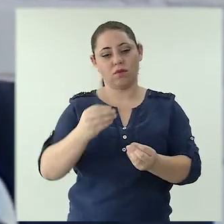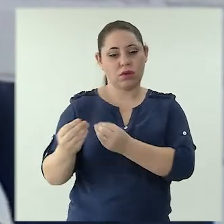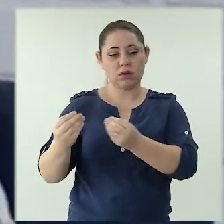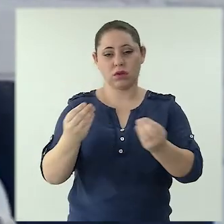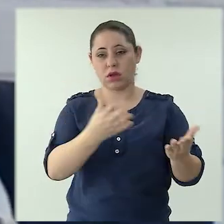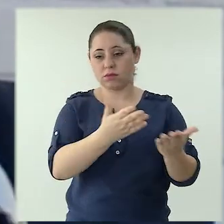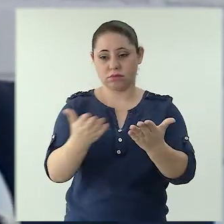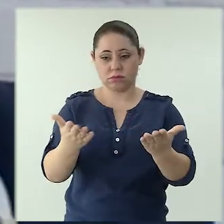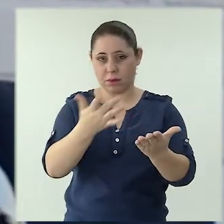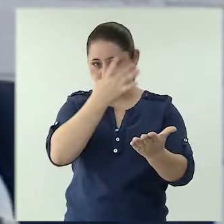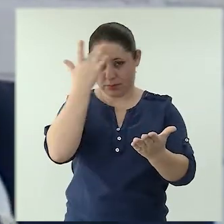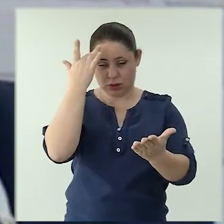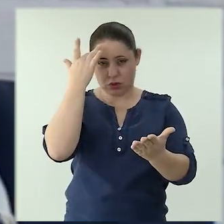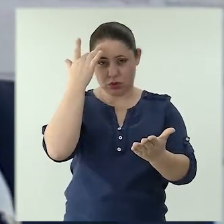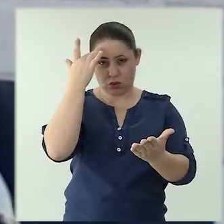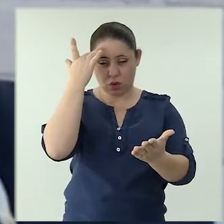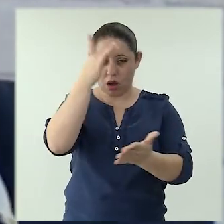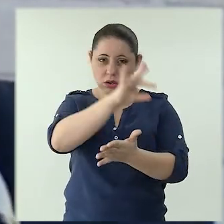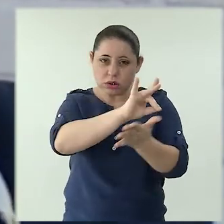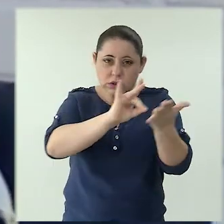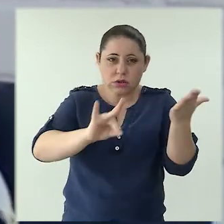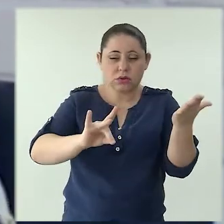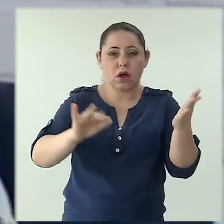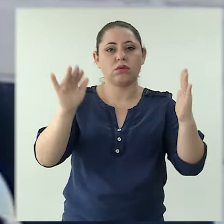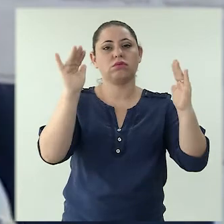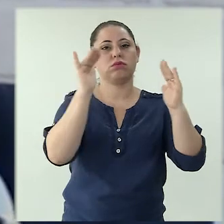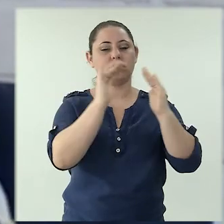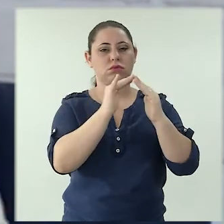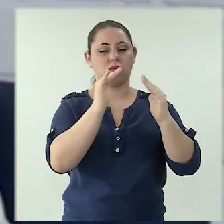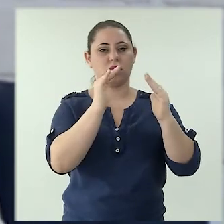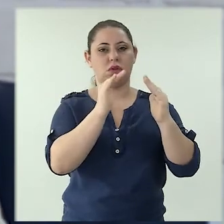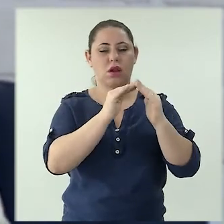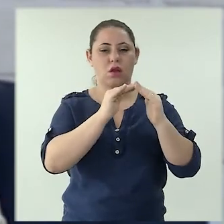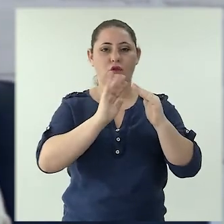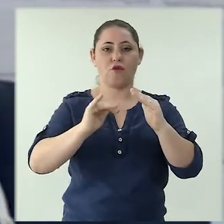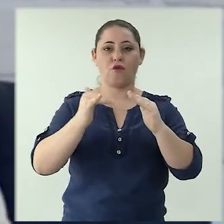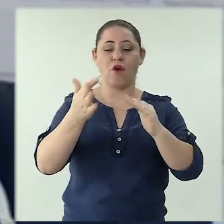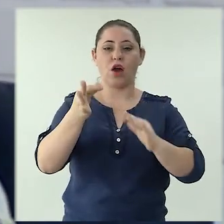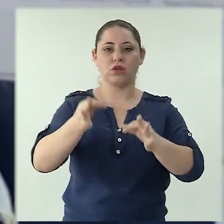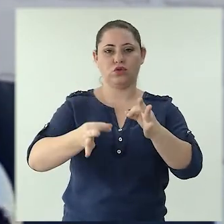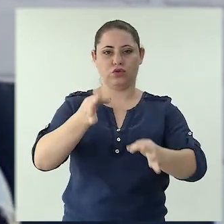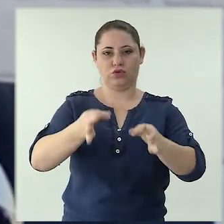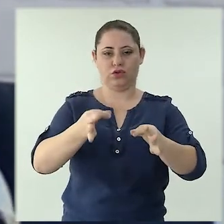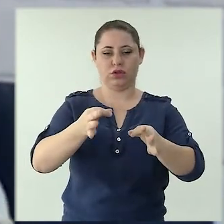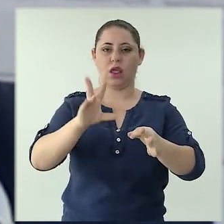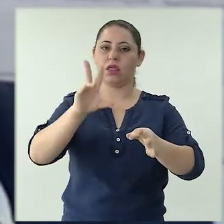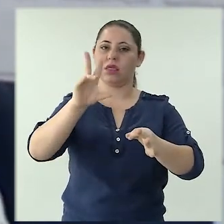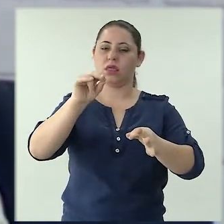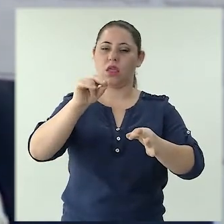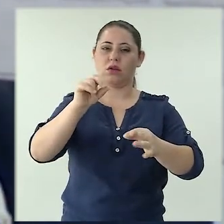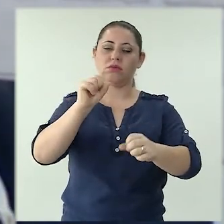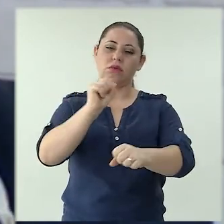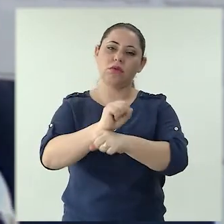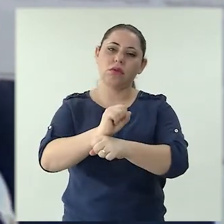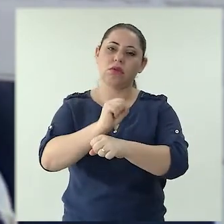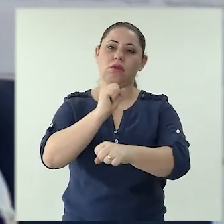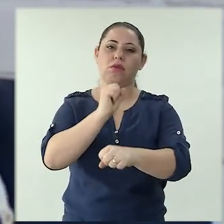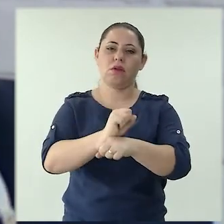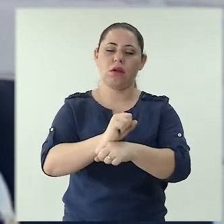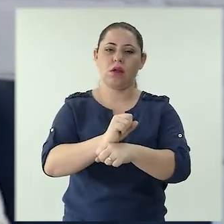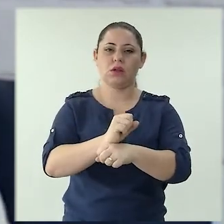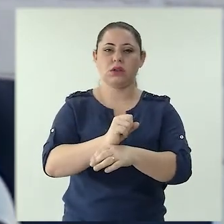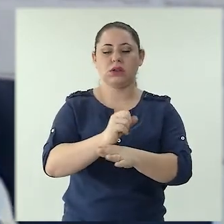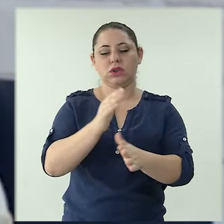as partes ao buscar, então, essa regulamentação da propriedade de forma extrajudicial e não judicial, aguardando